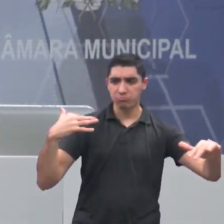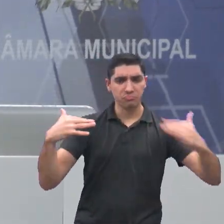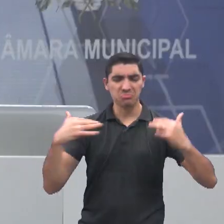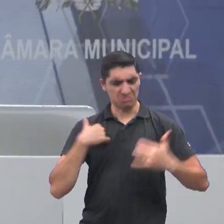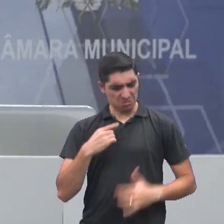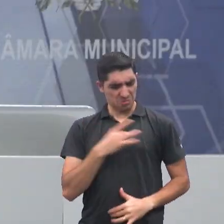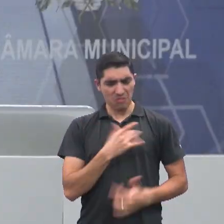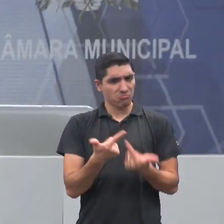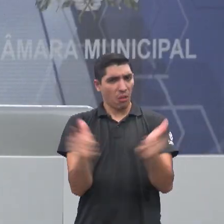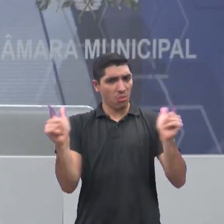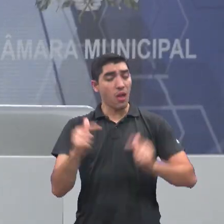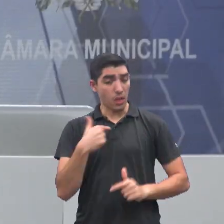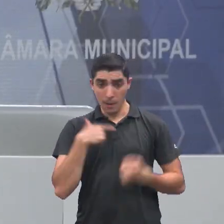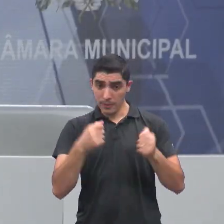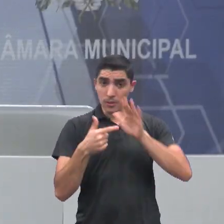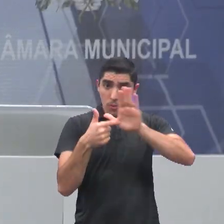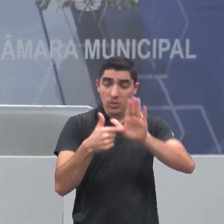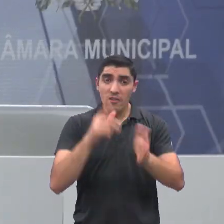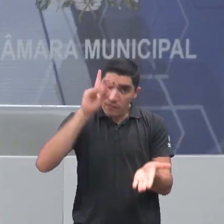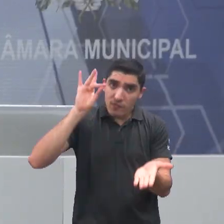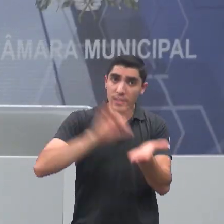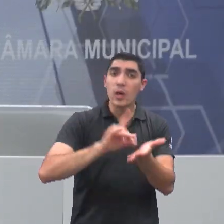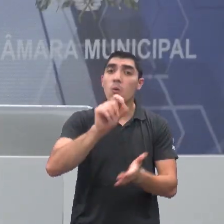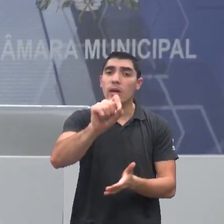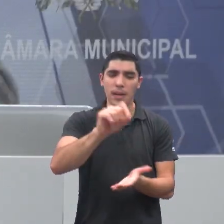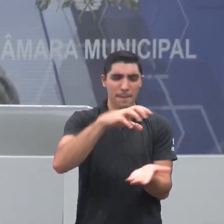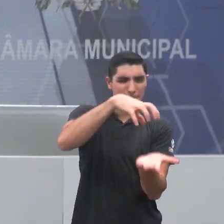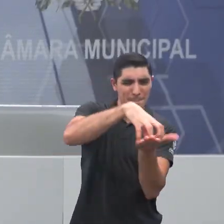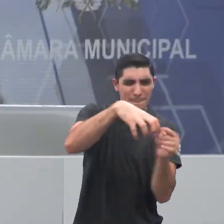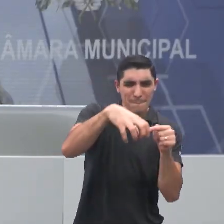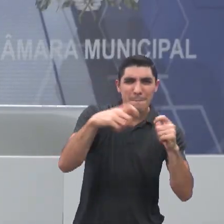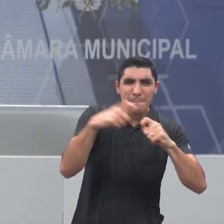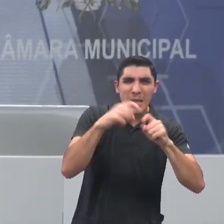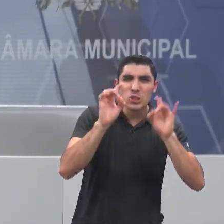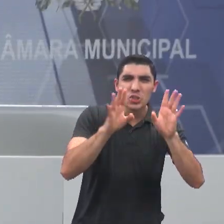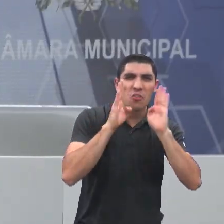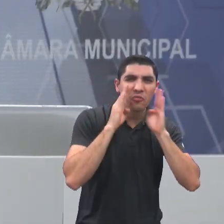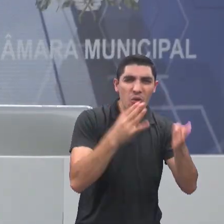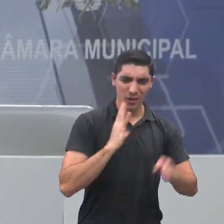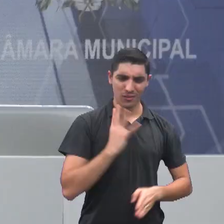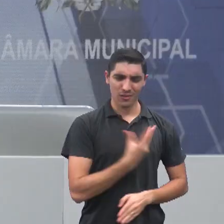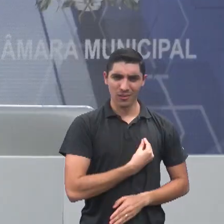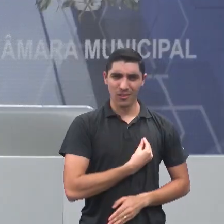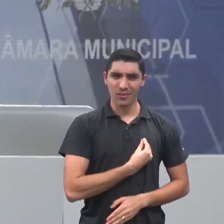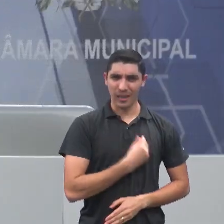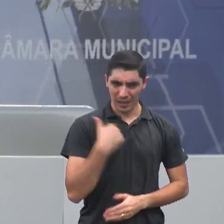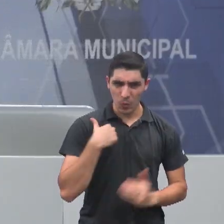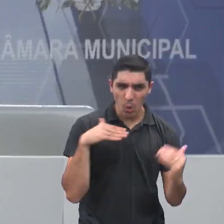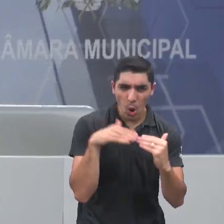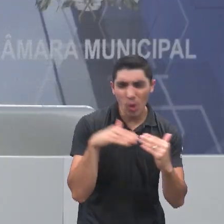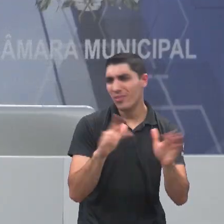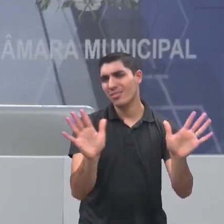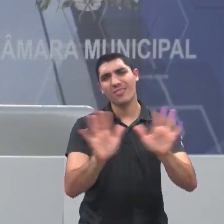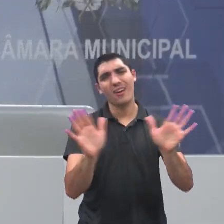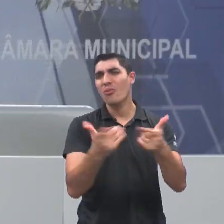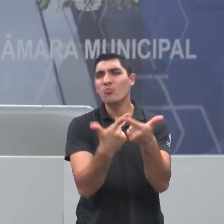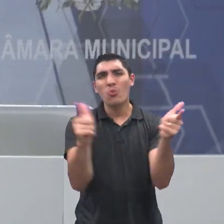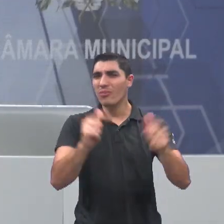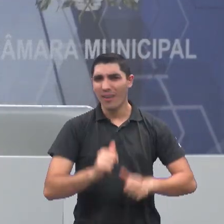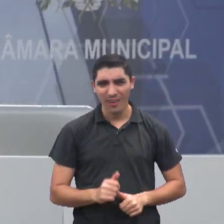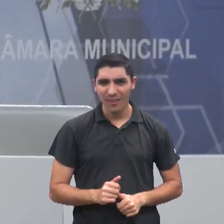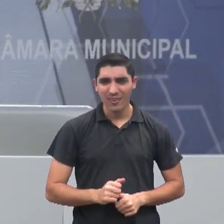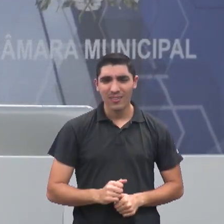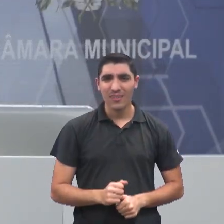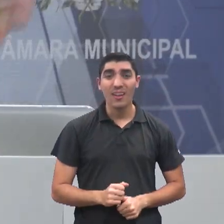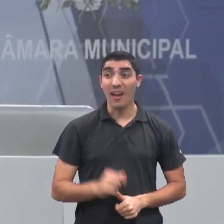Então, não sou a favor do ambulatório trans, primeiro ponto. Segundo, não haverá ambulatório trans. Então, quer dizer, o vereador, ele pega lá